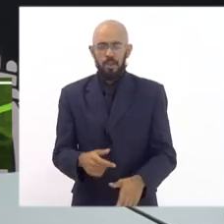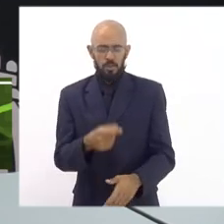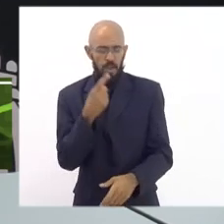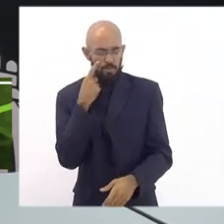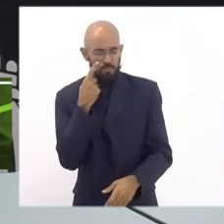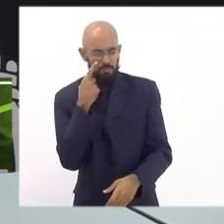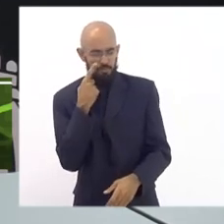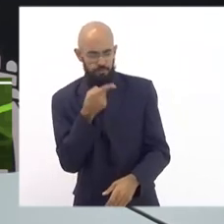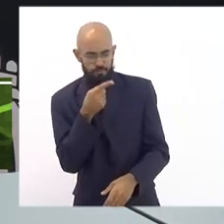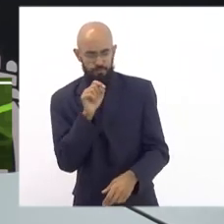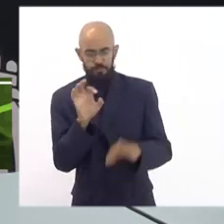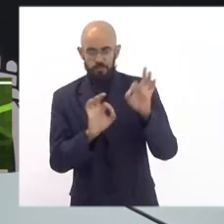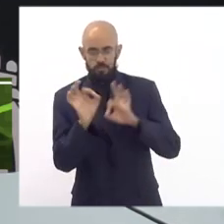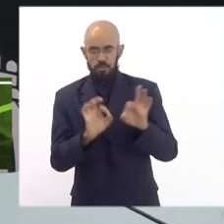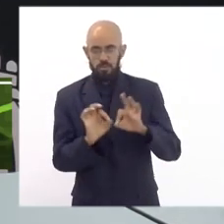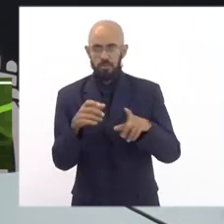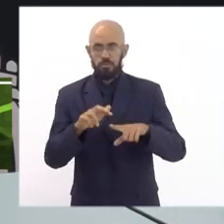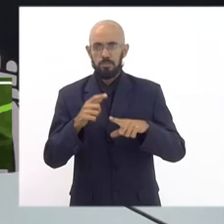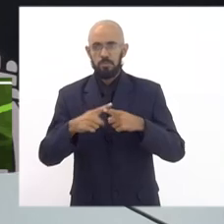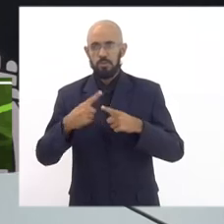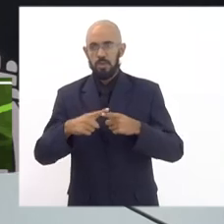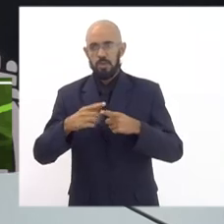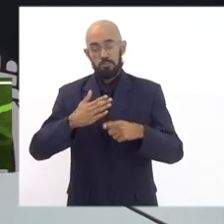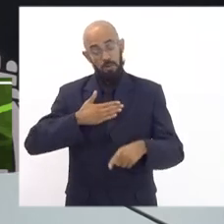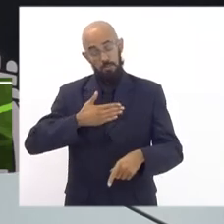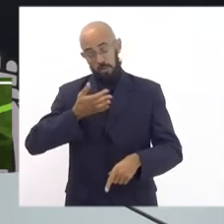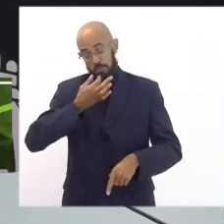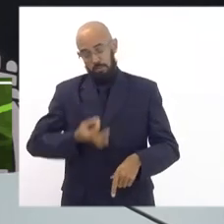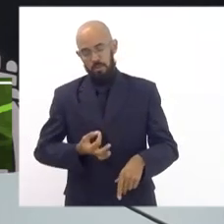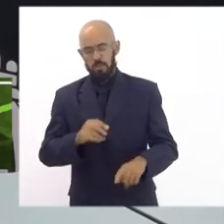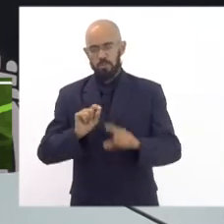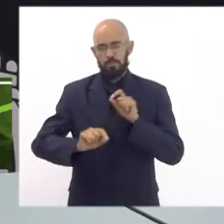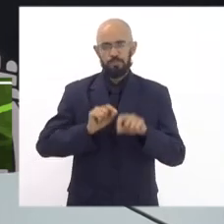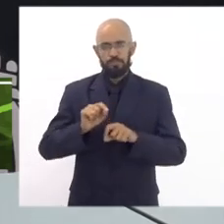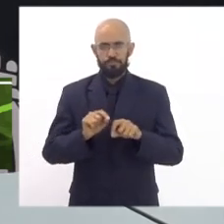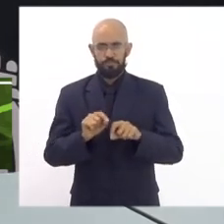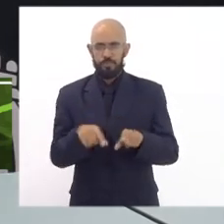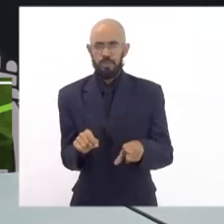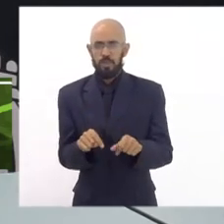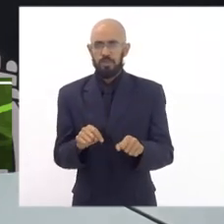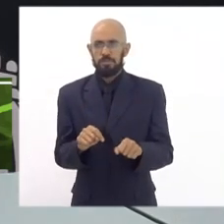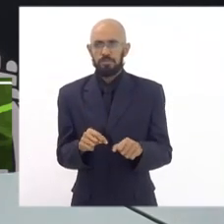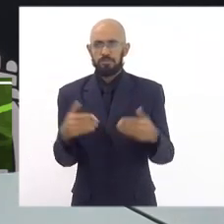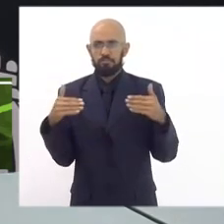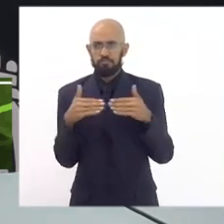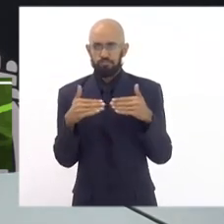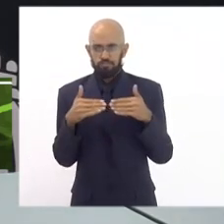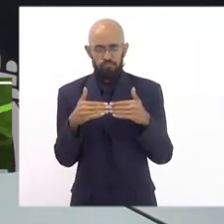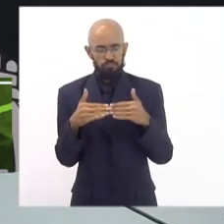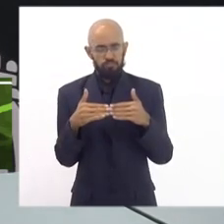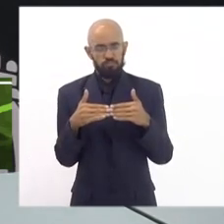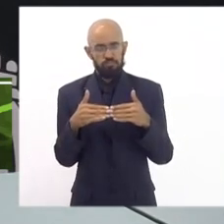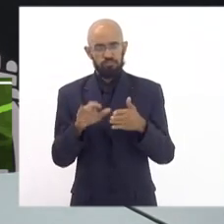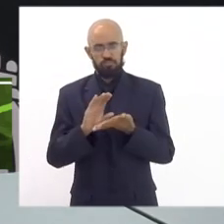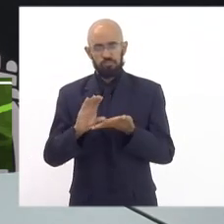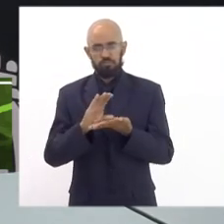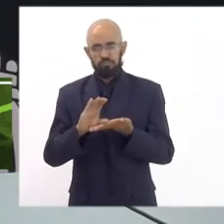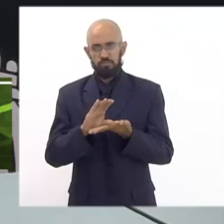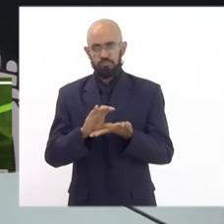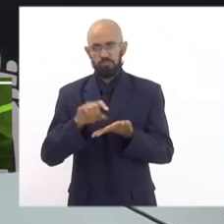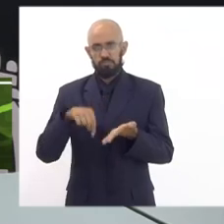né? Porque, no meu entendimento, a gente, além de dar constitucionalidade aqui na